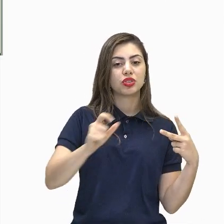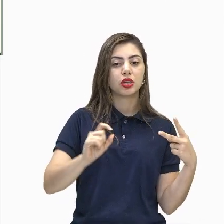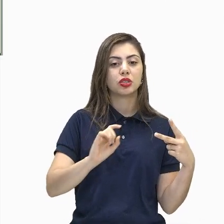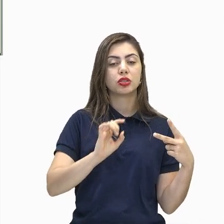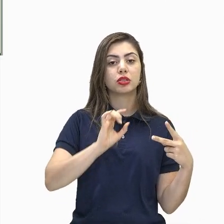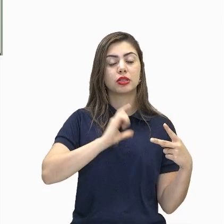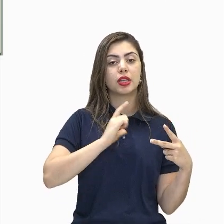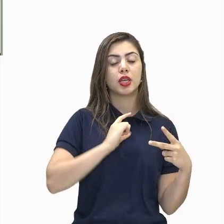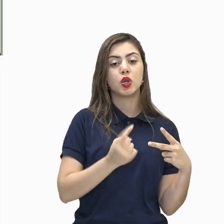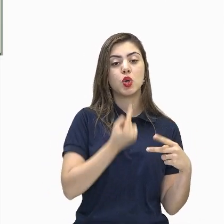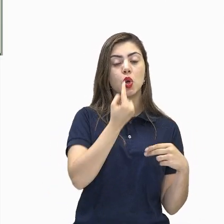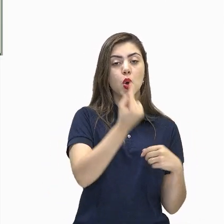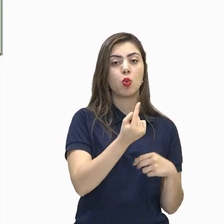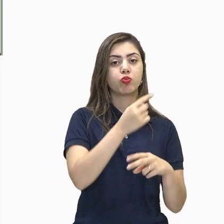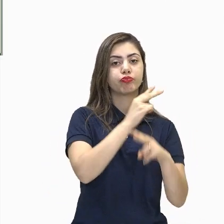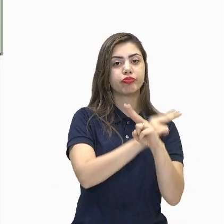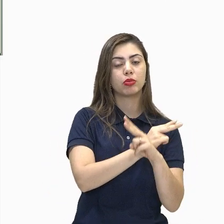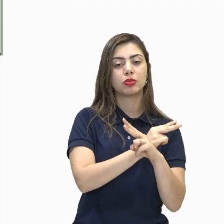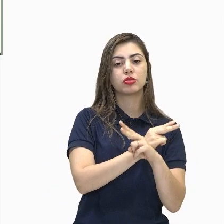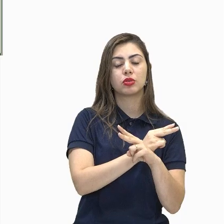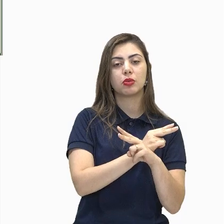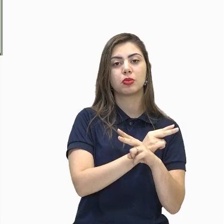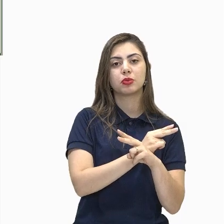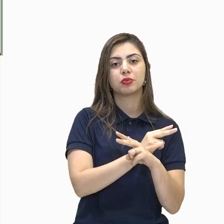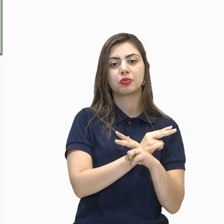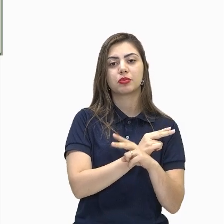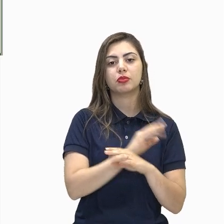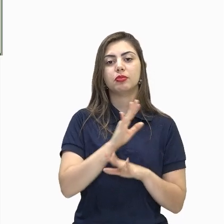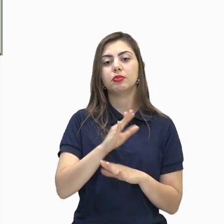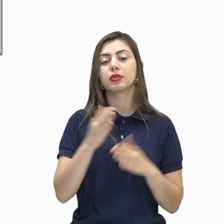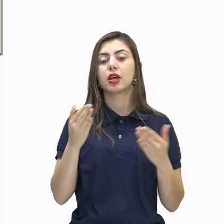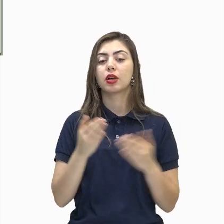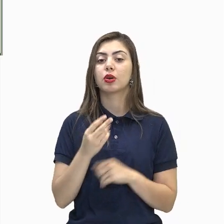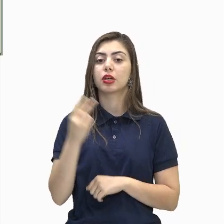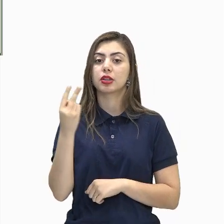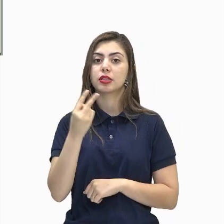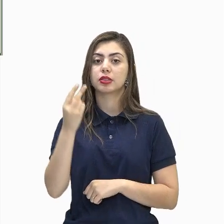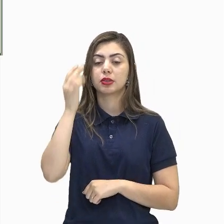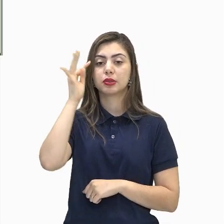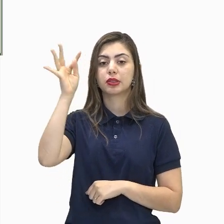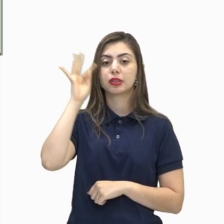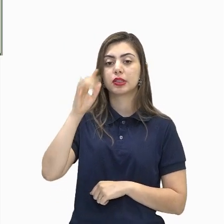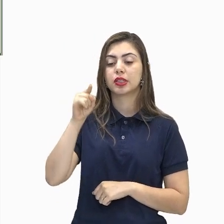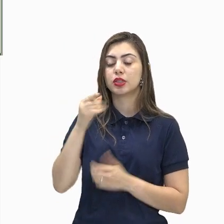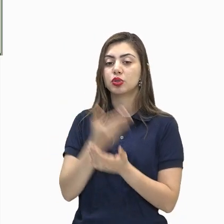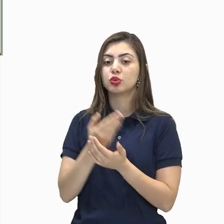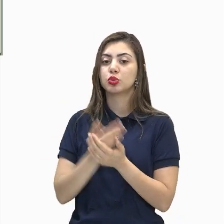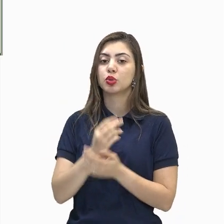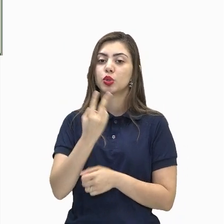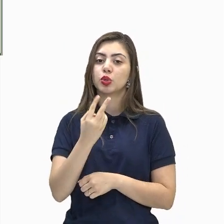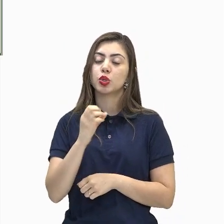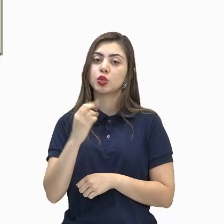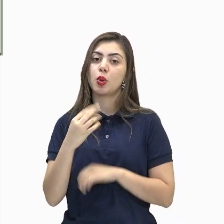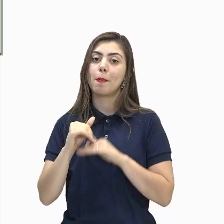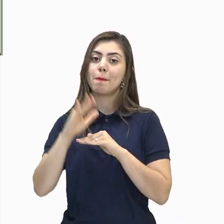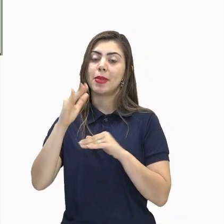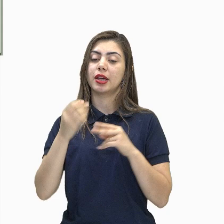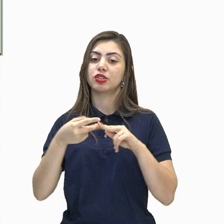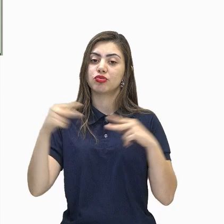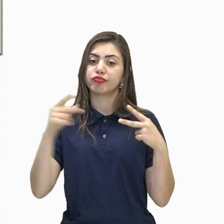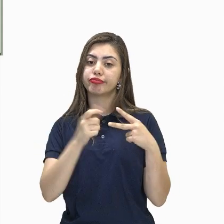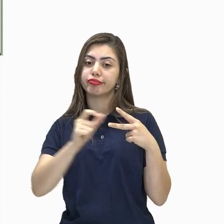par cromossômico. Já na segunda lei, ele estudou aí 2 ou mais genes, e essa lei também é chamada, né, o experimento